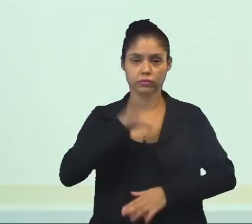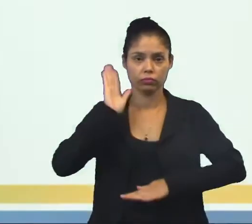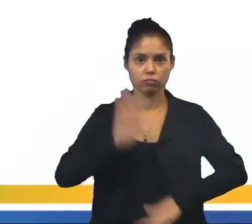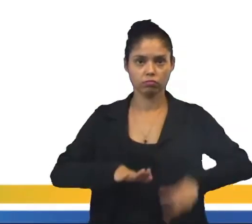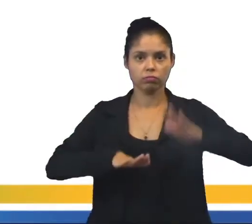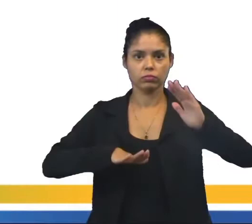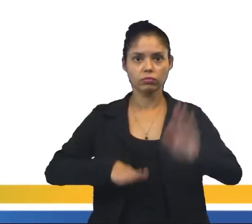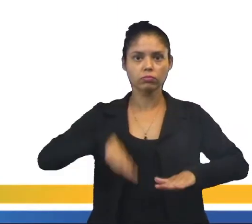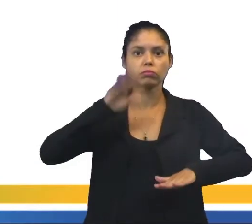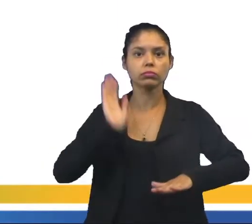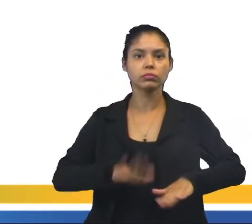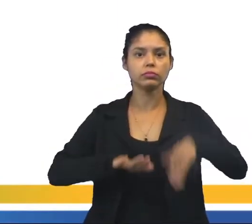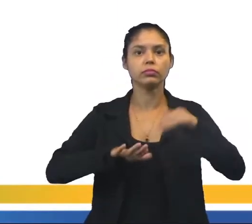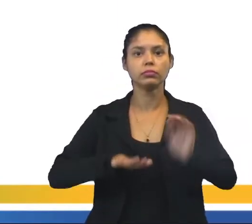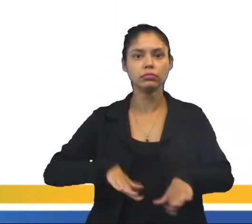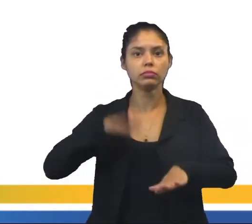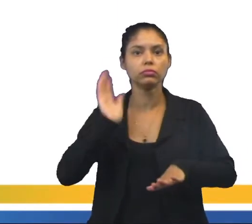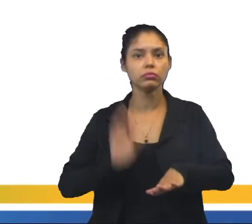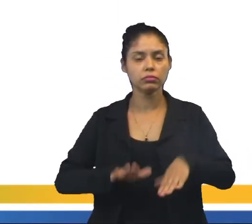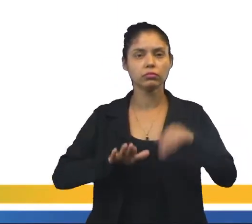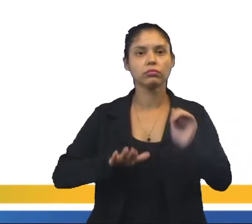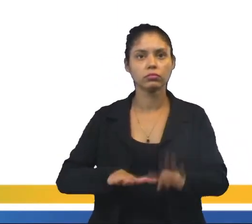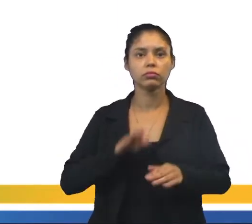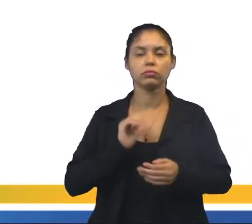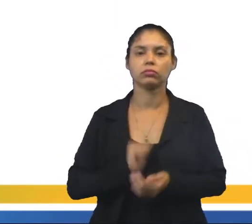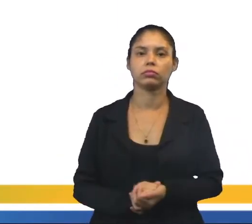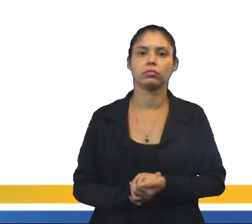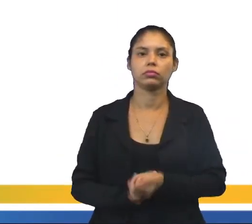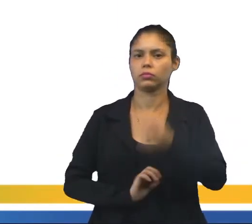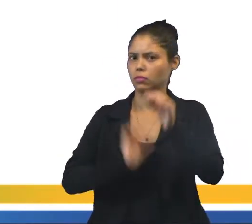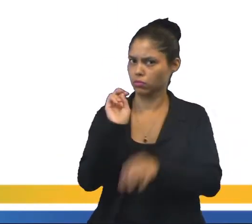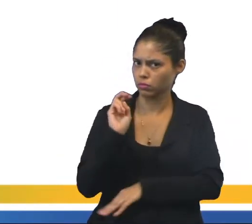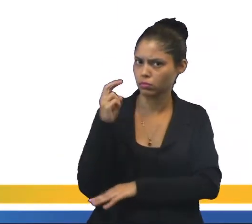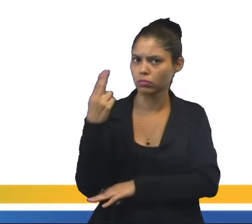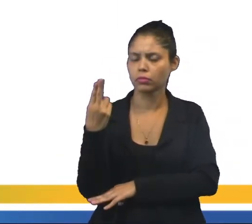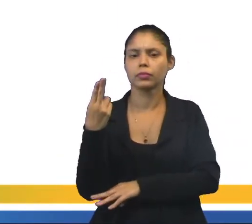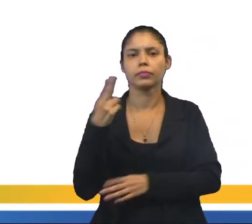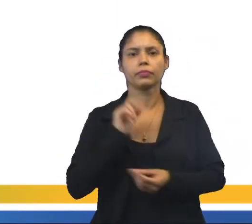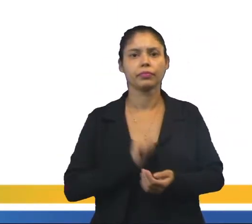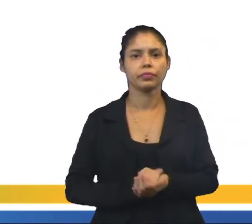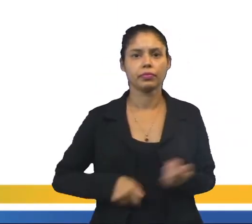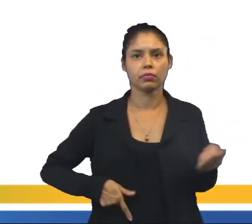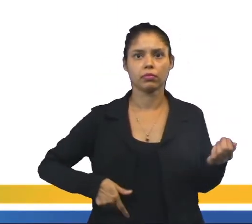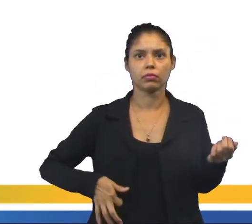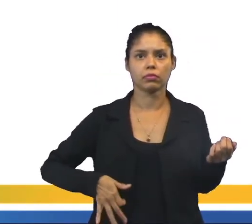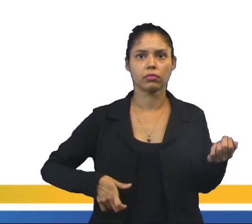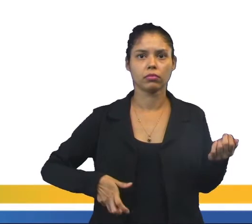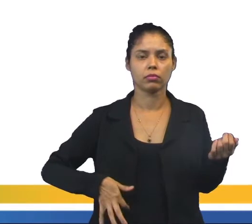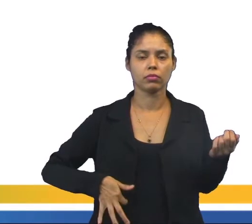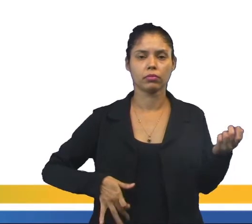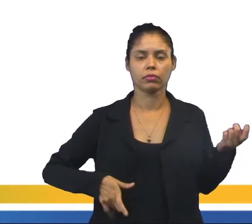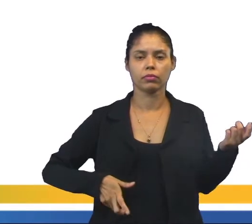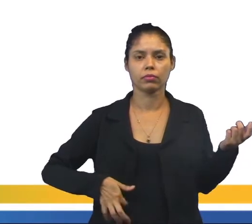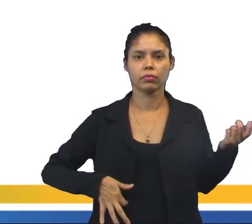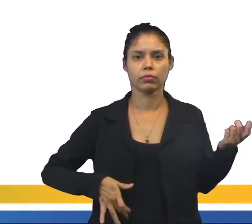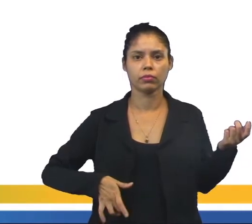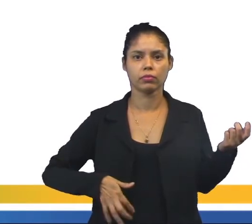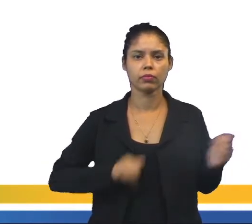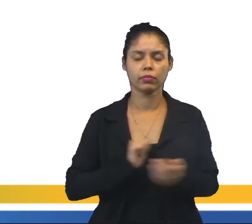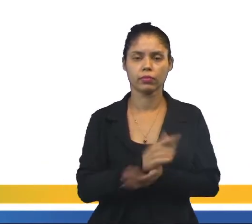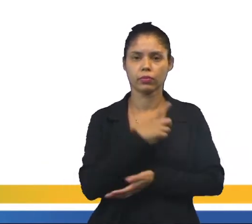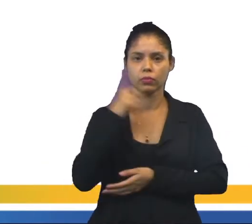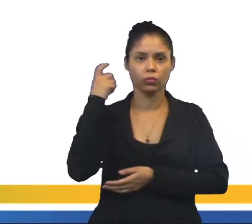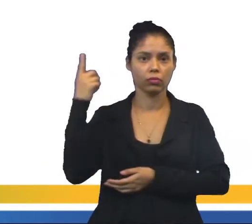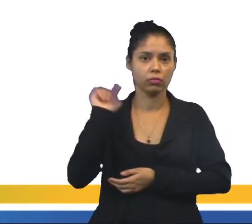né? Ou um instrumento, um contrabaixo, que é um som mais grave, então eu digo que esse som é um